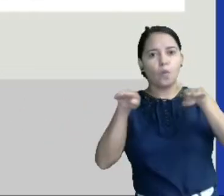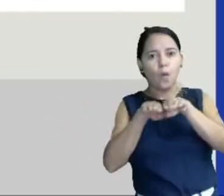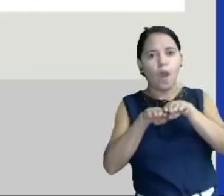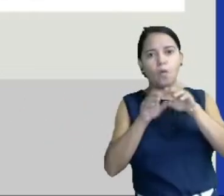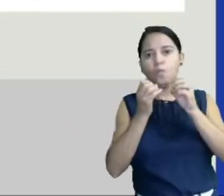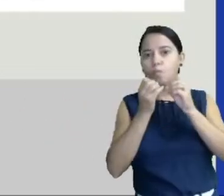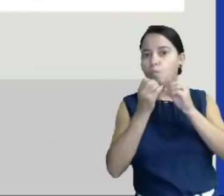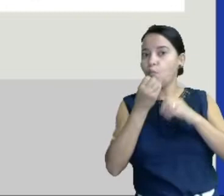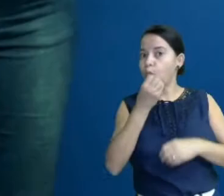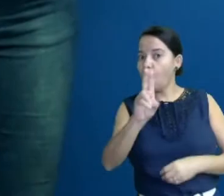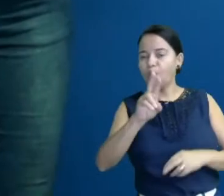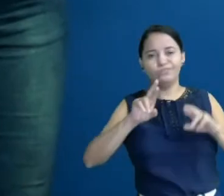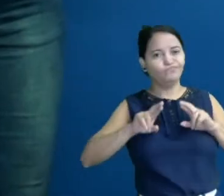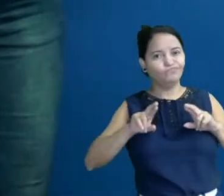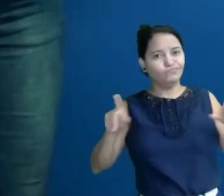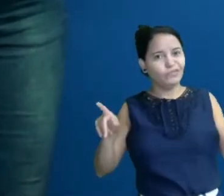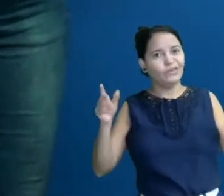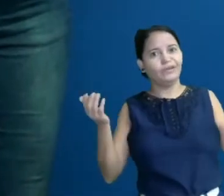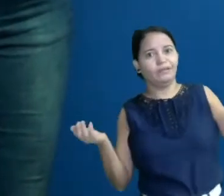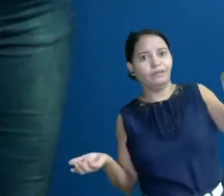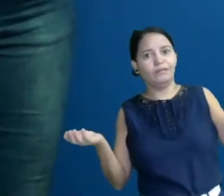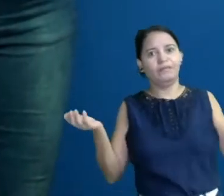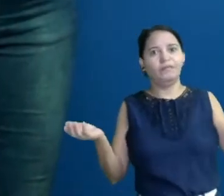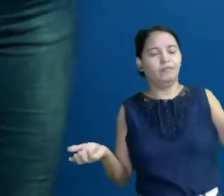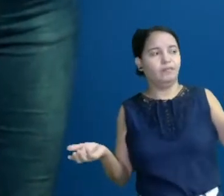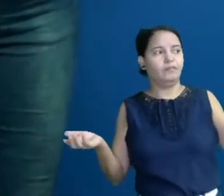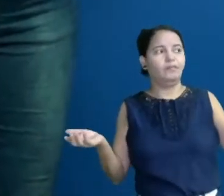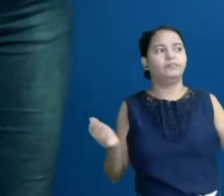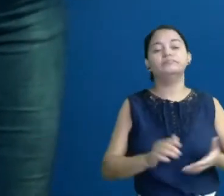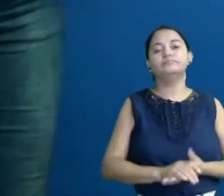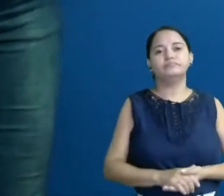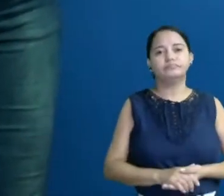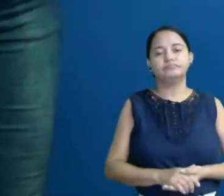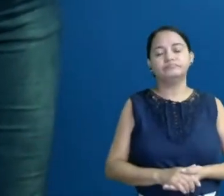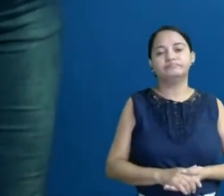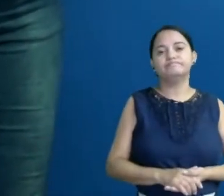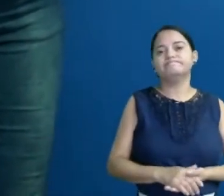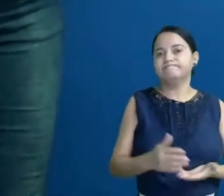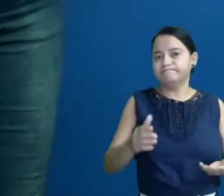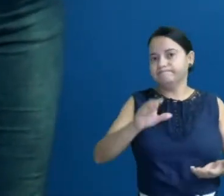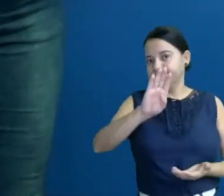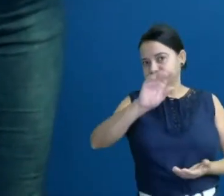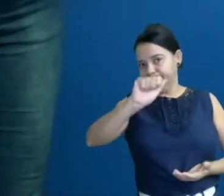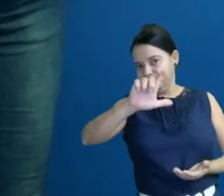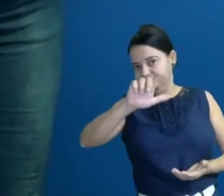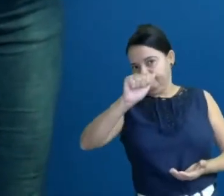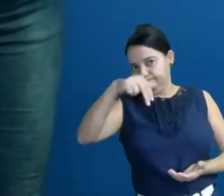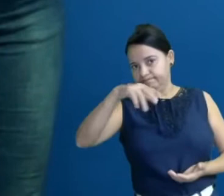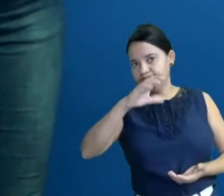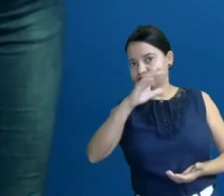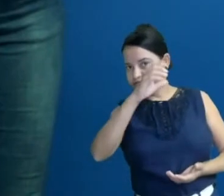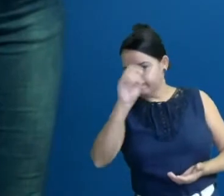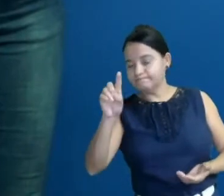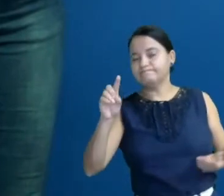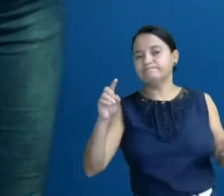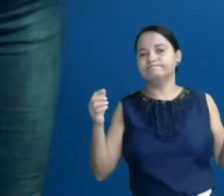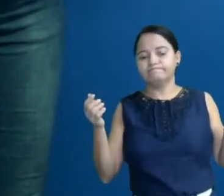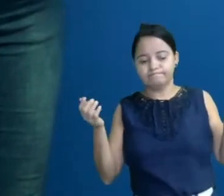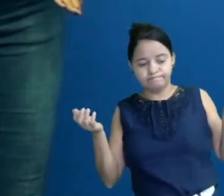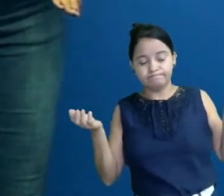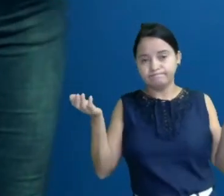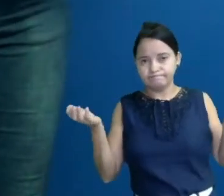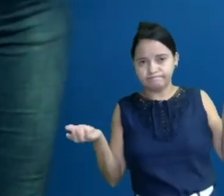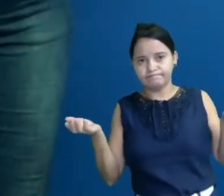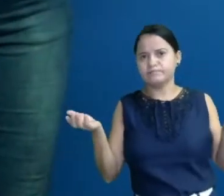desigualdade tá aí a gente pode observar que a partir da balança a gente pode e essa ideia de